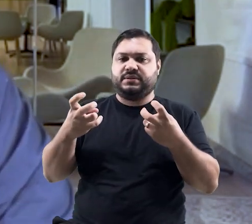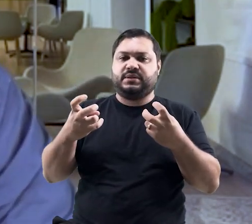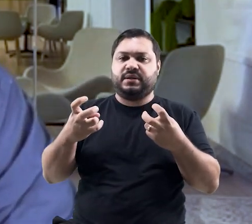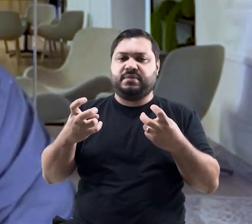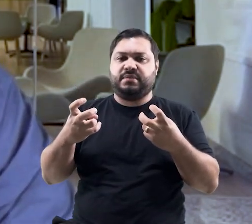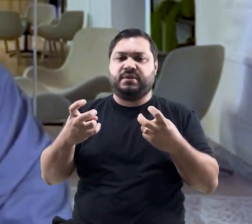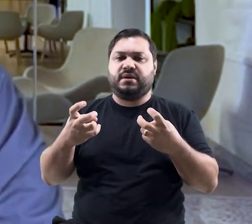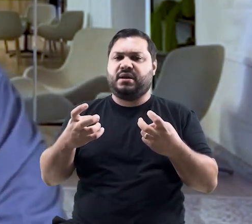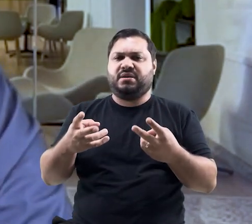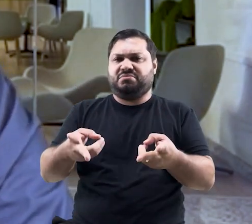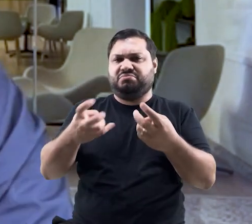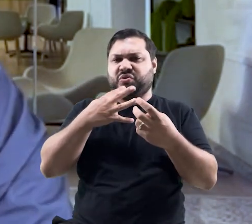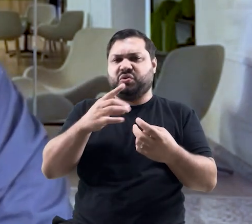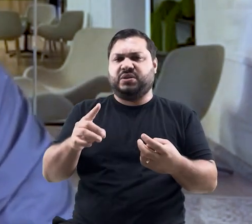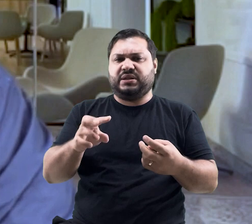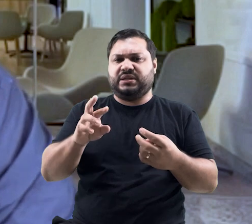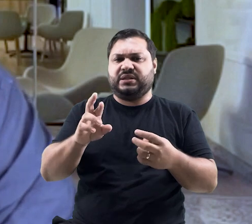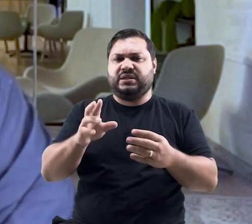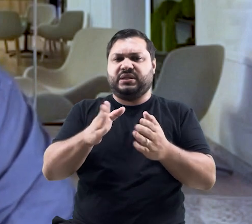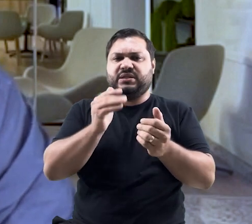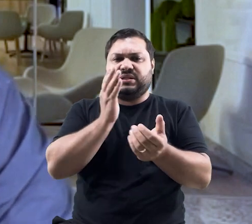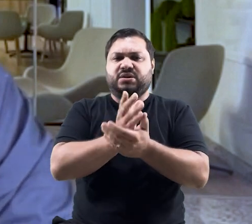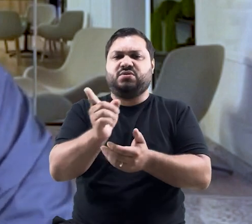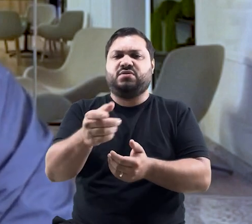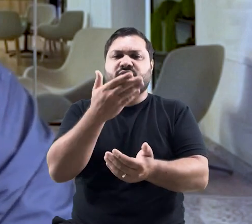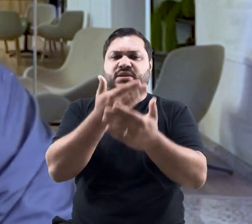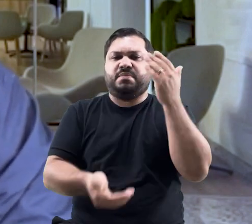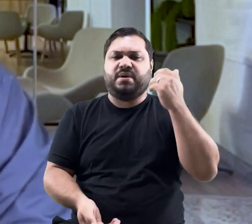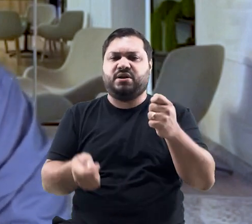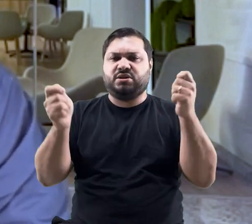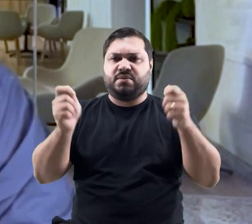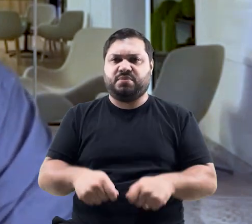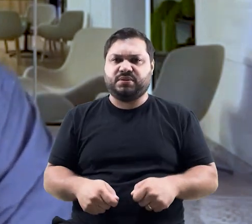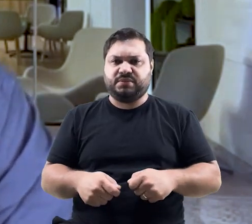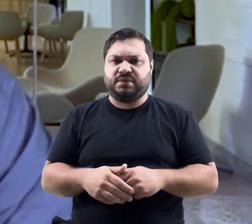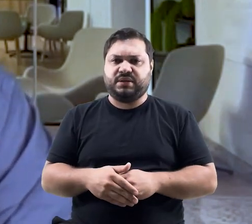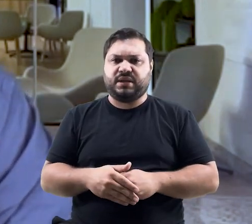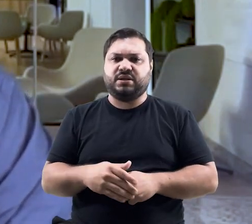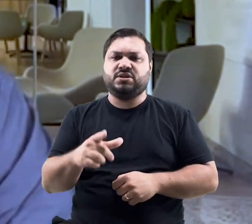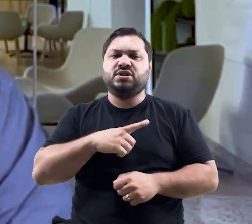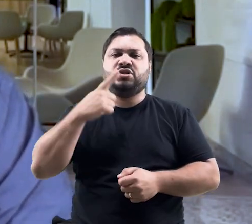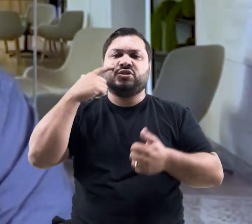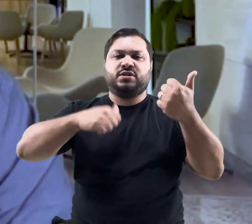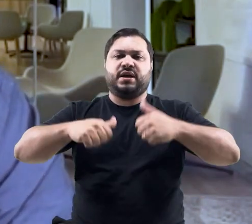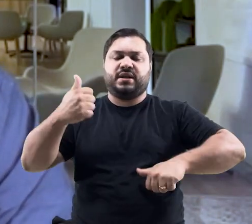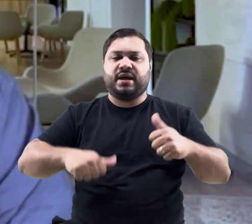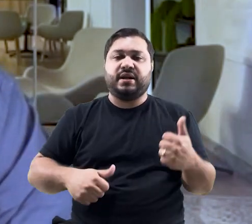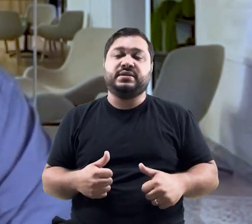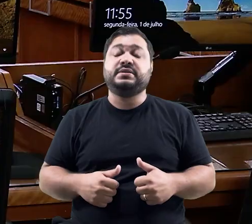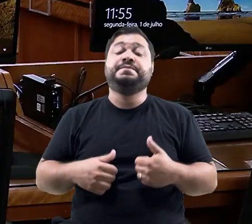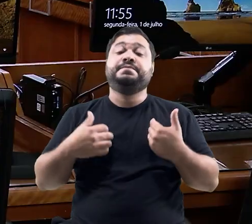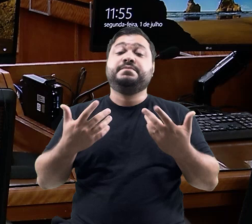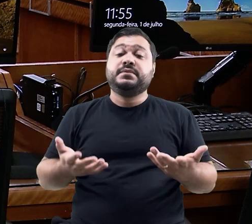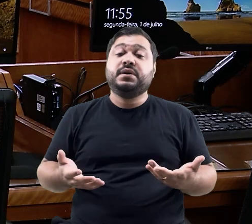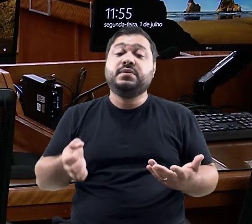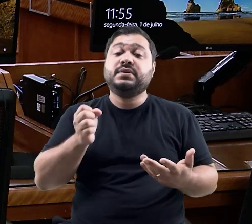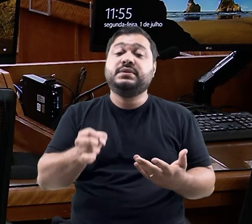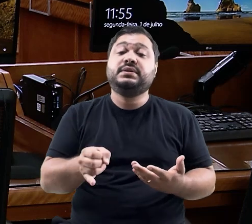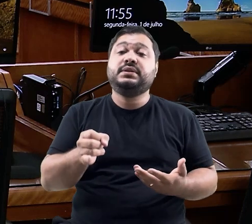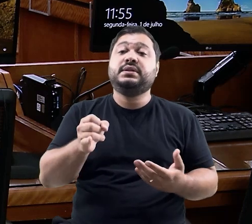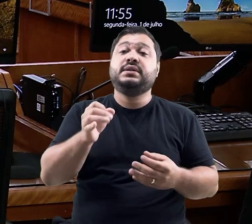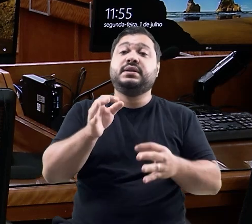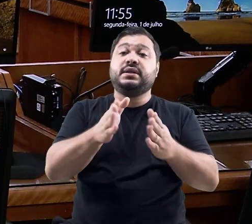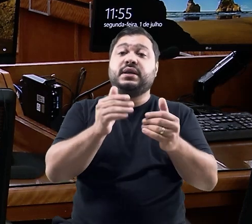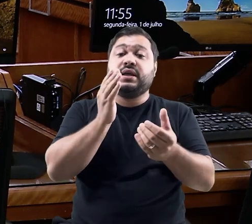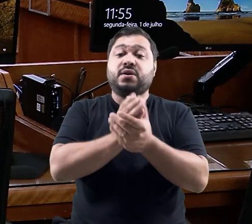banca, reconhecendo isso, ela nem conhece do recurso e você acaba perdendo ali a possibilidade de ter análise daquilo. E quando o assunto